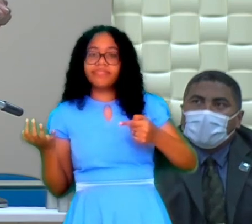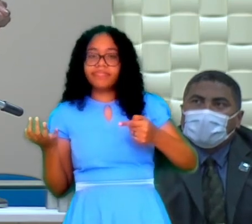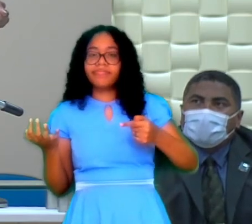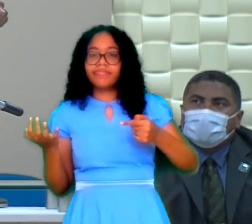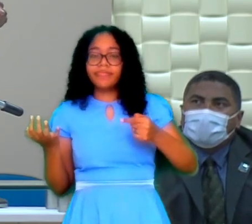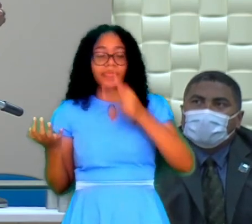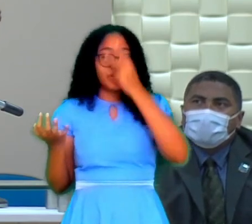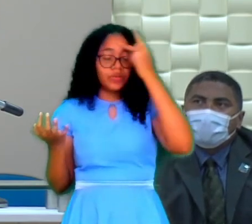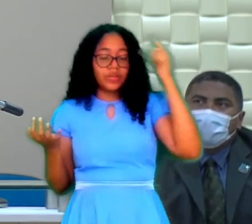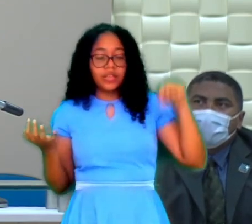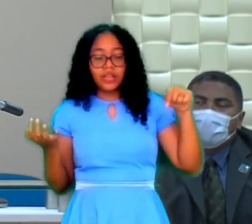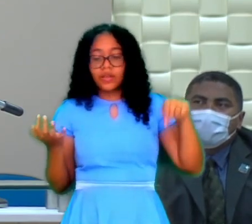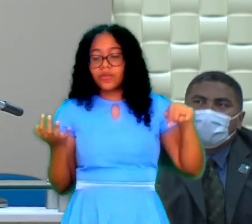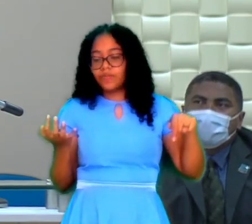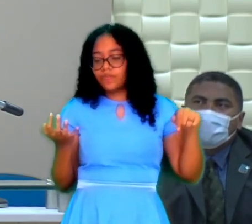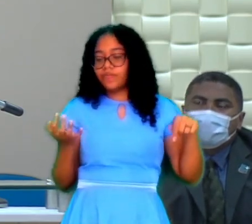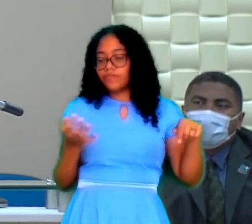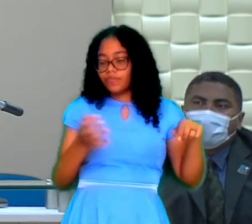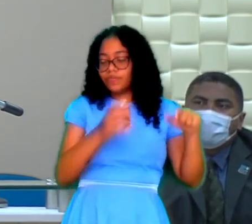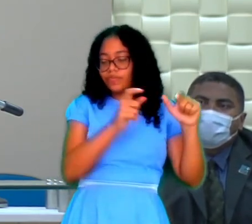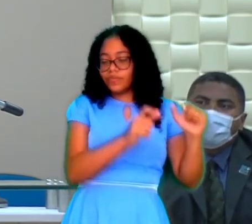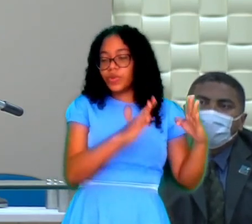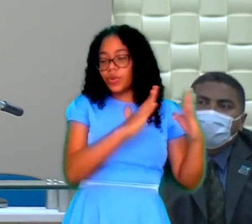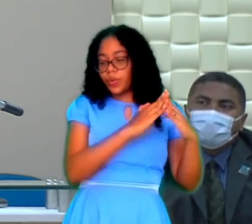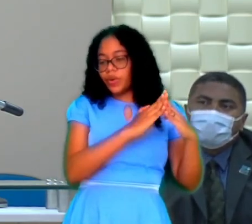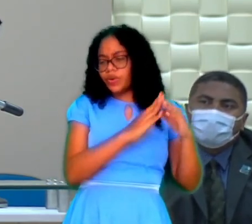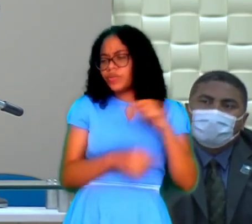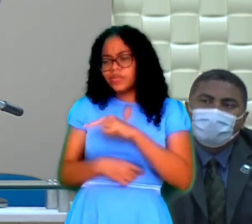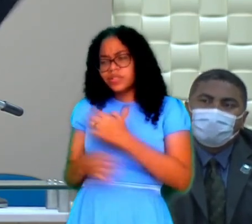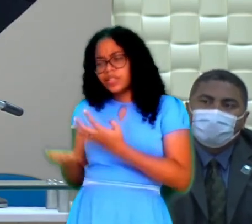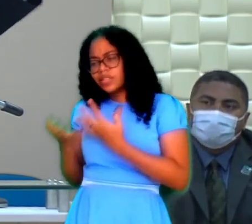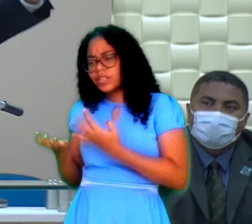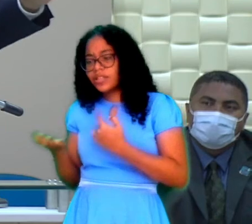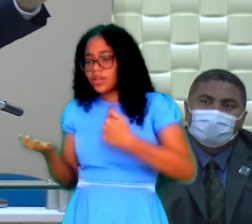Depois de prontinho, né? Cheira bem.